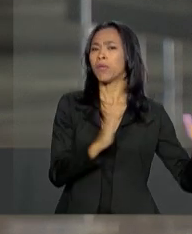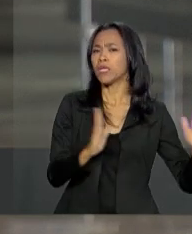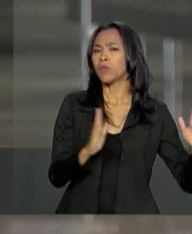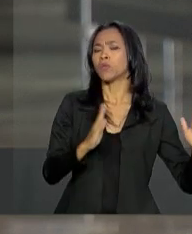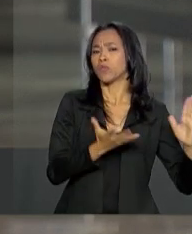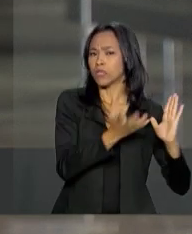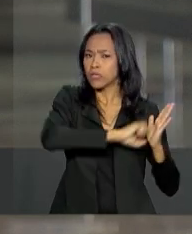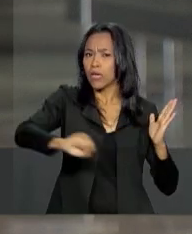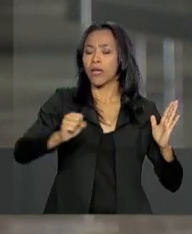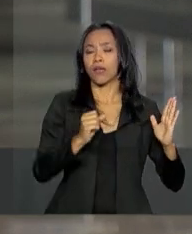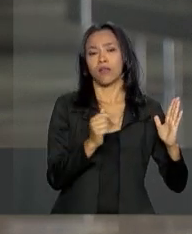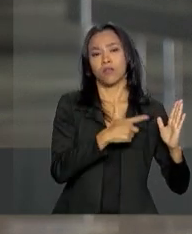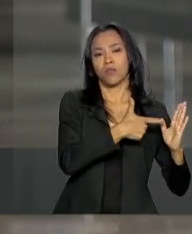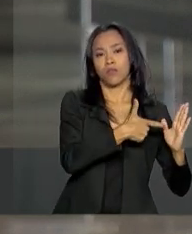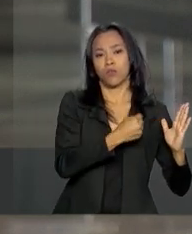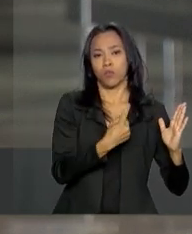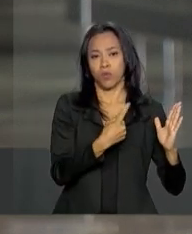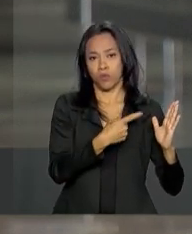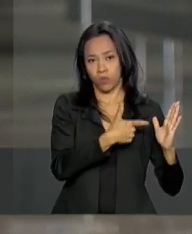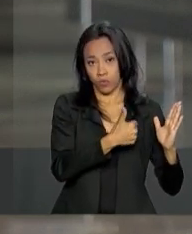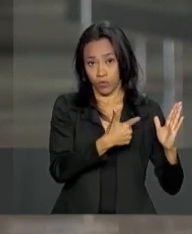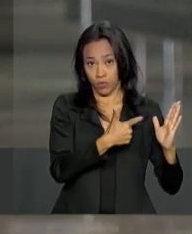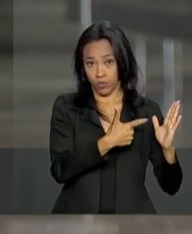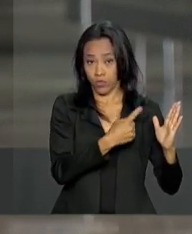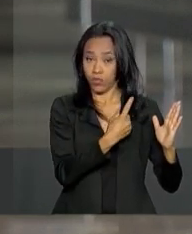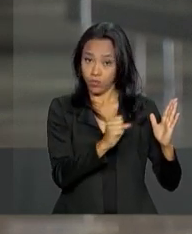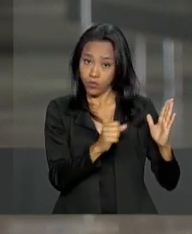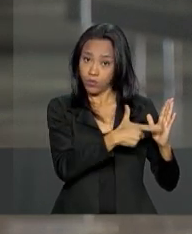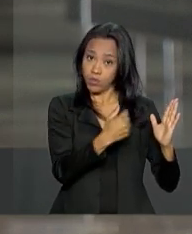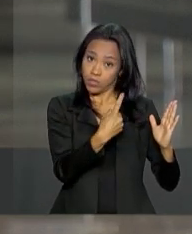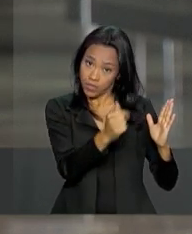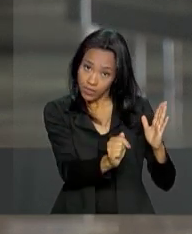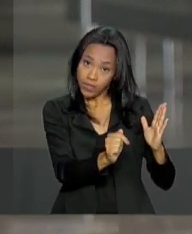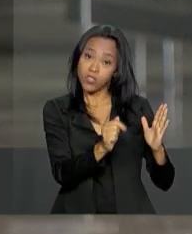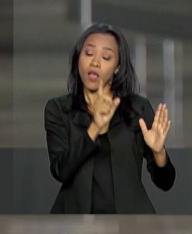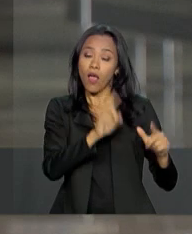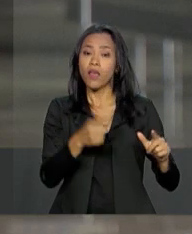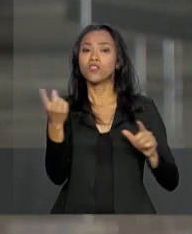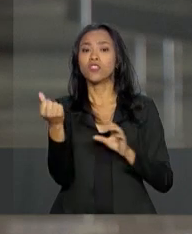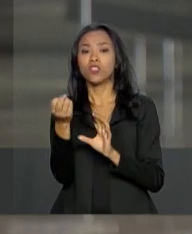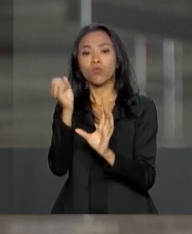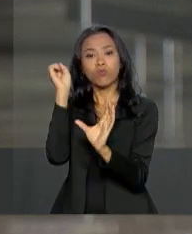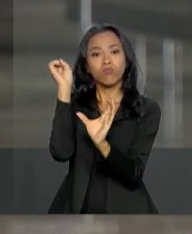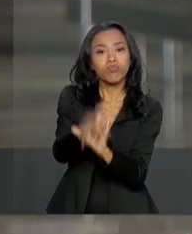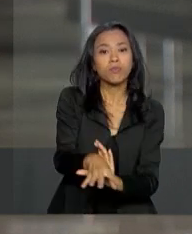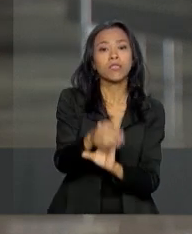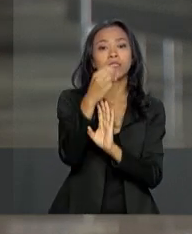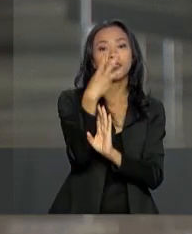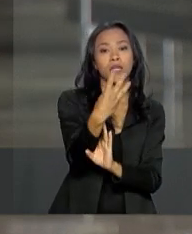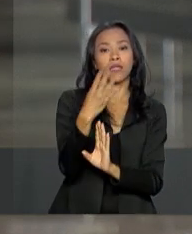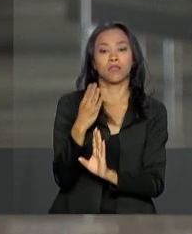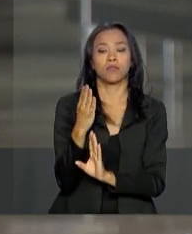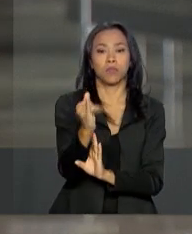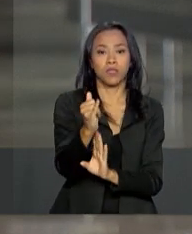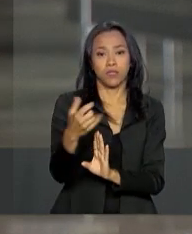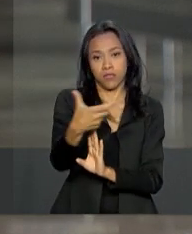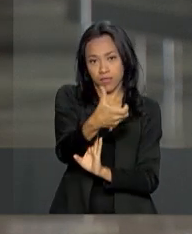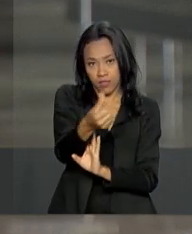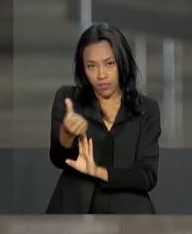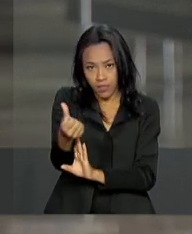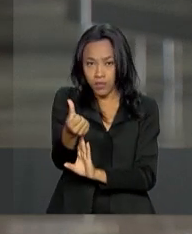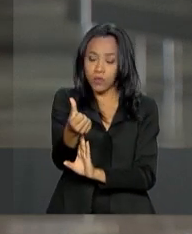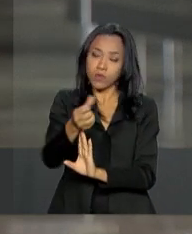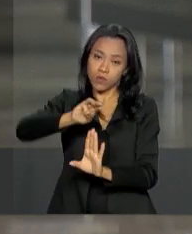2008 a 2017 no total serão depositados 3 bilhões e 600